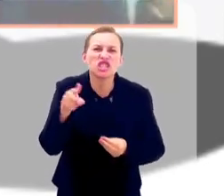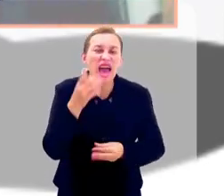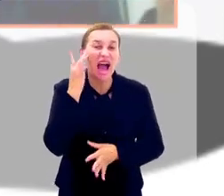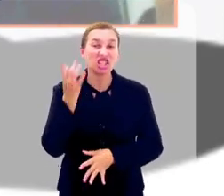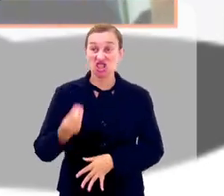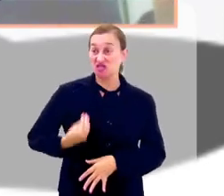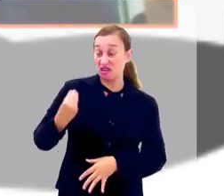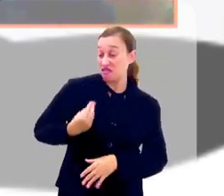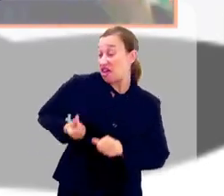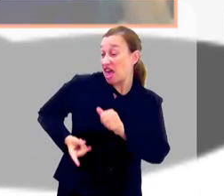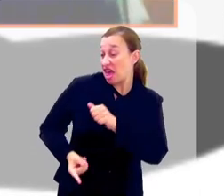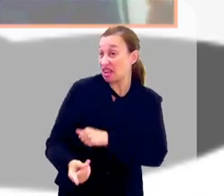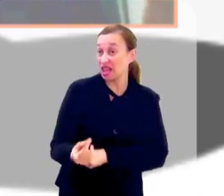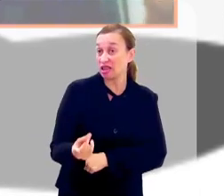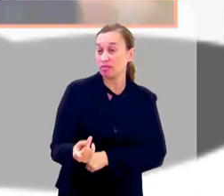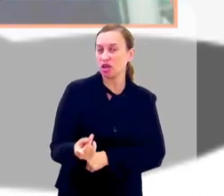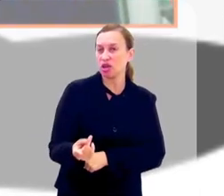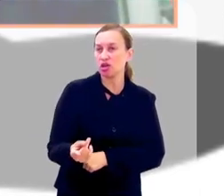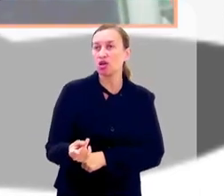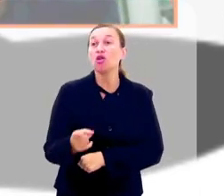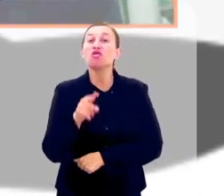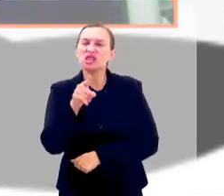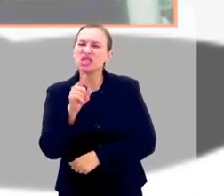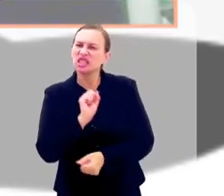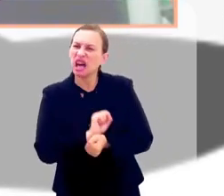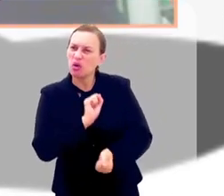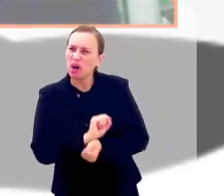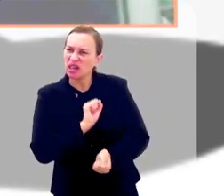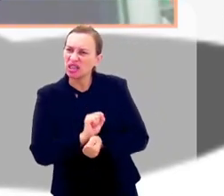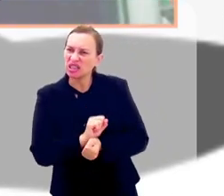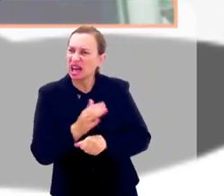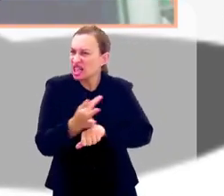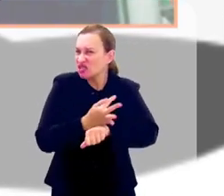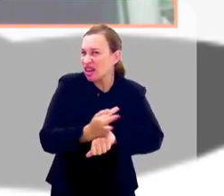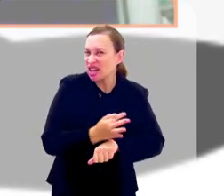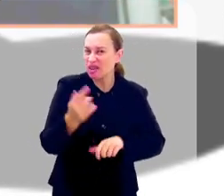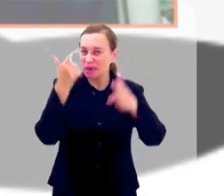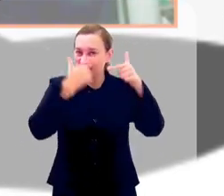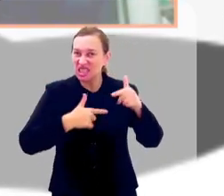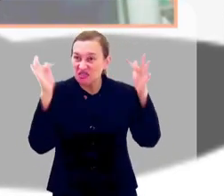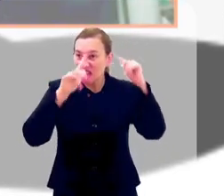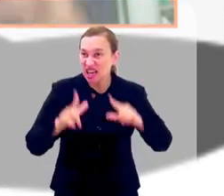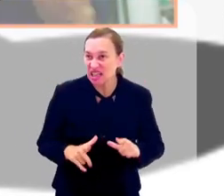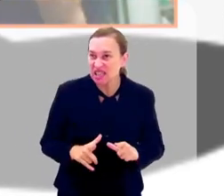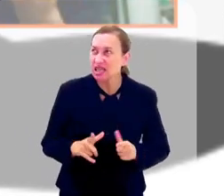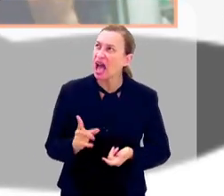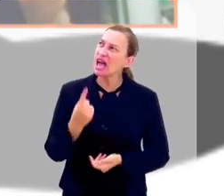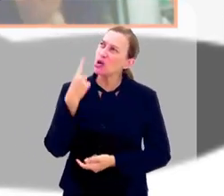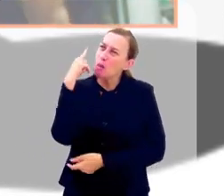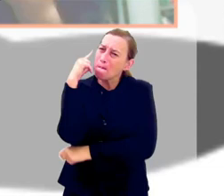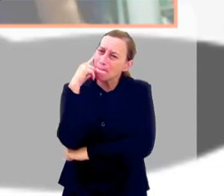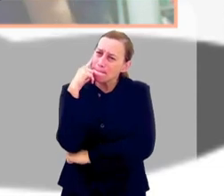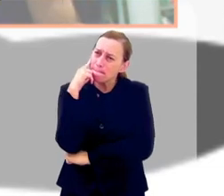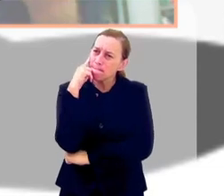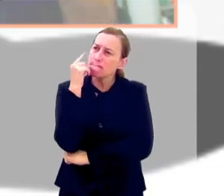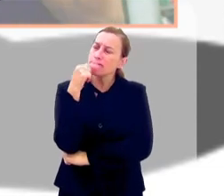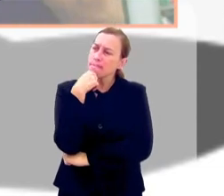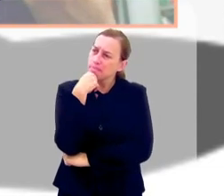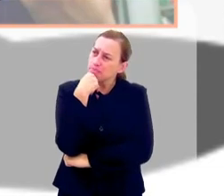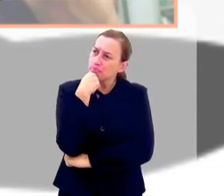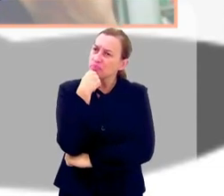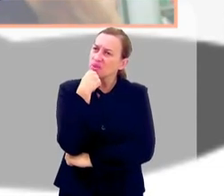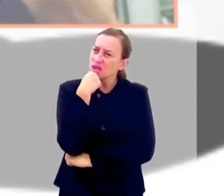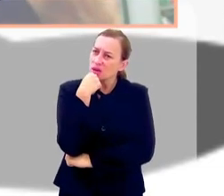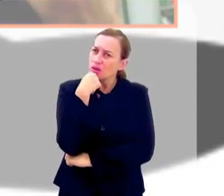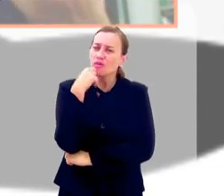para sempre ou por mais tempo, você está esperando as suas férias para ser feliz. Nossa. E aquilo me bateu de